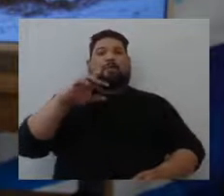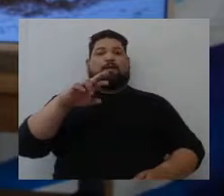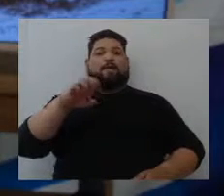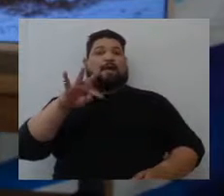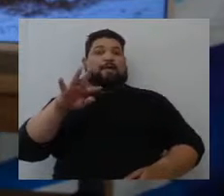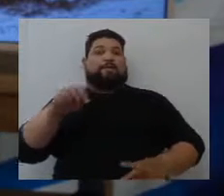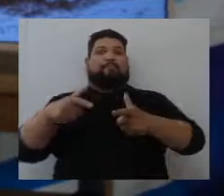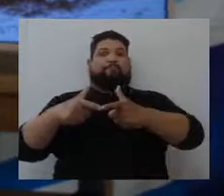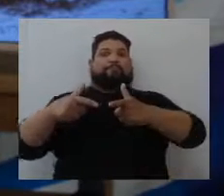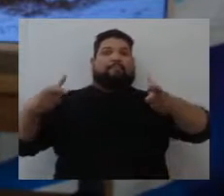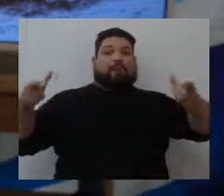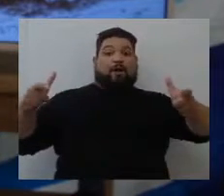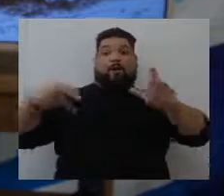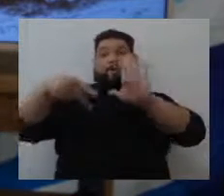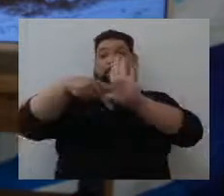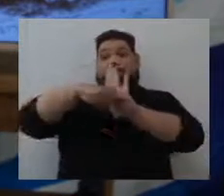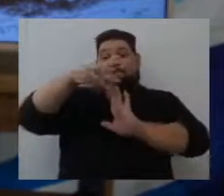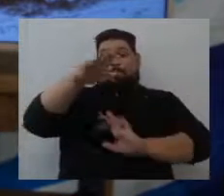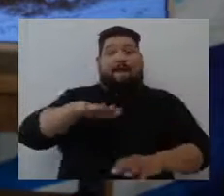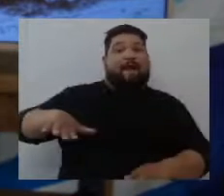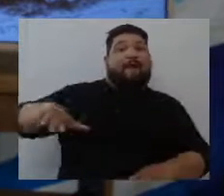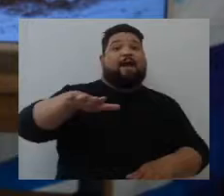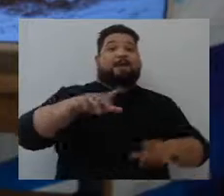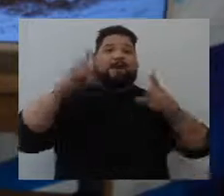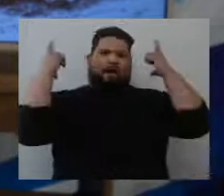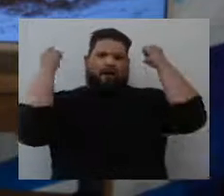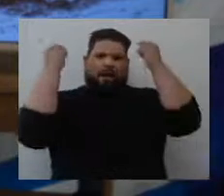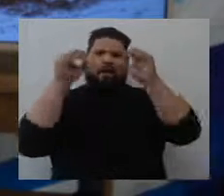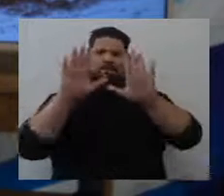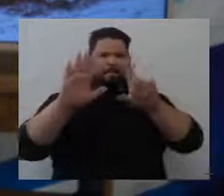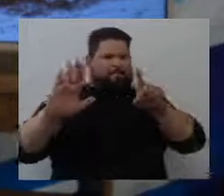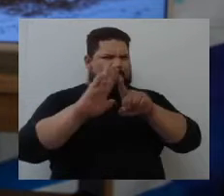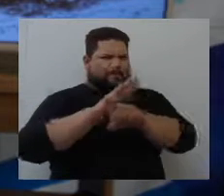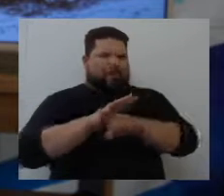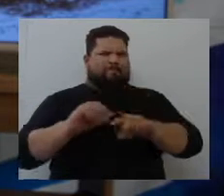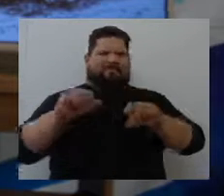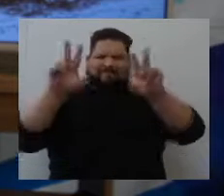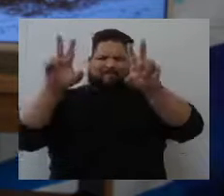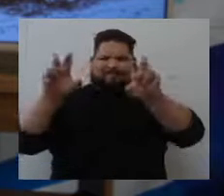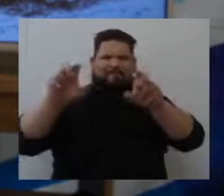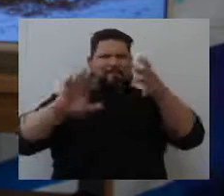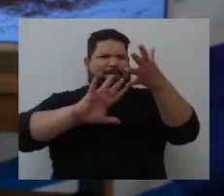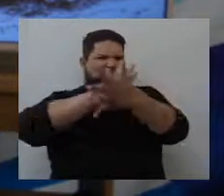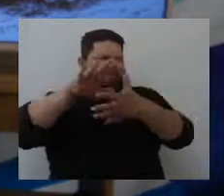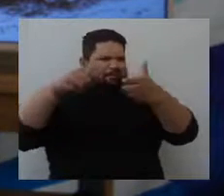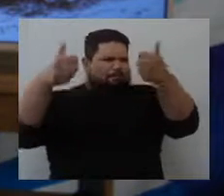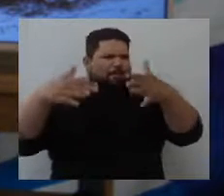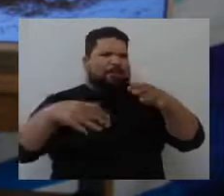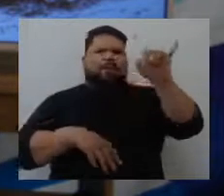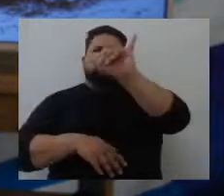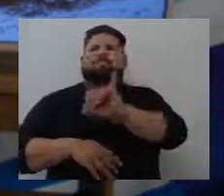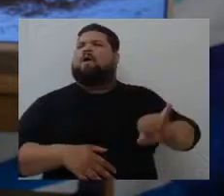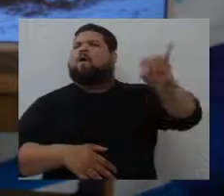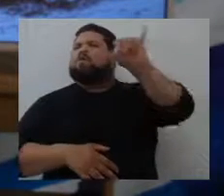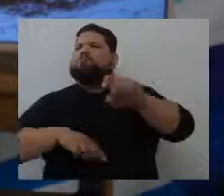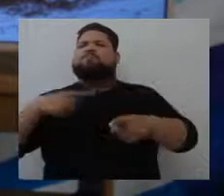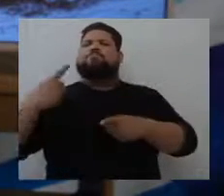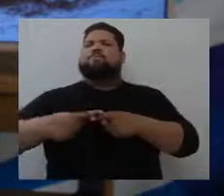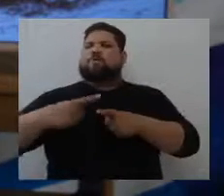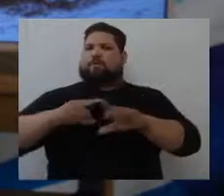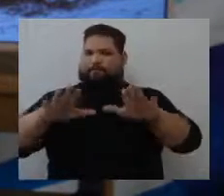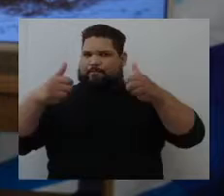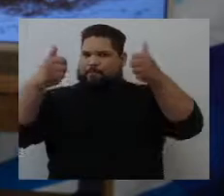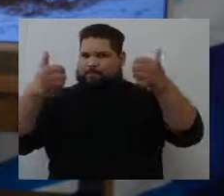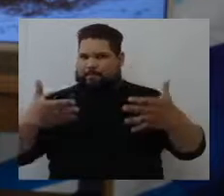Tá certo? Por que é importante levar essas informações para qualquer forma de exame, Pimpão? Eu vou te responder da